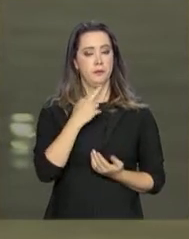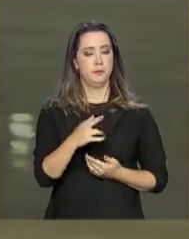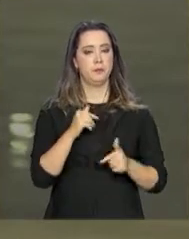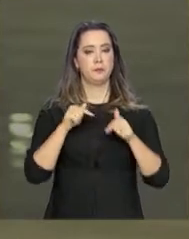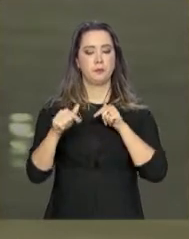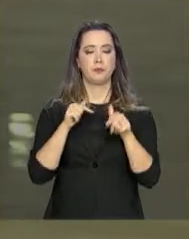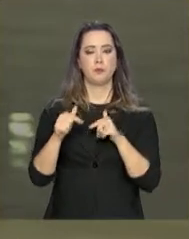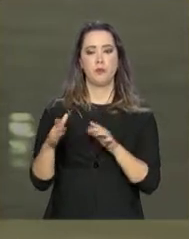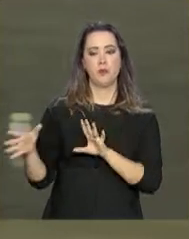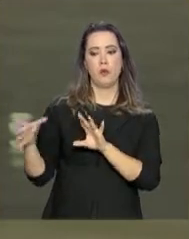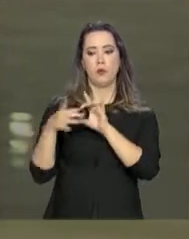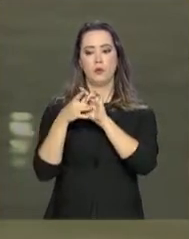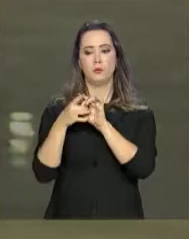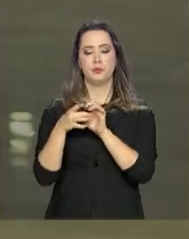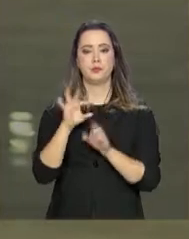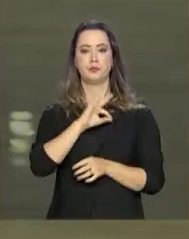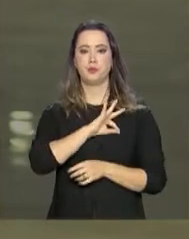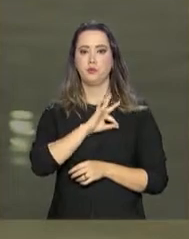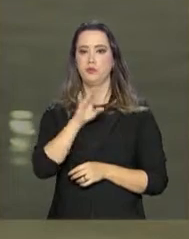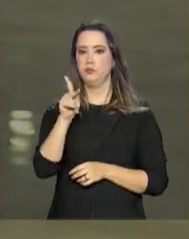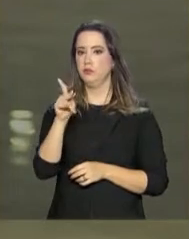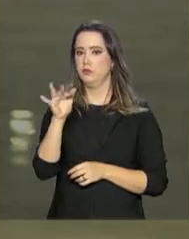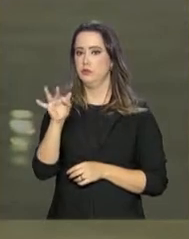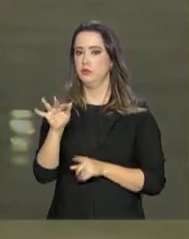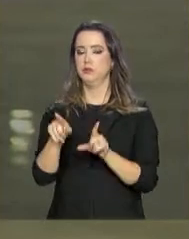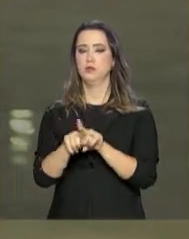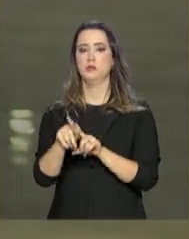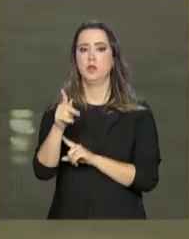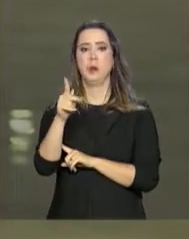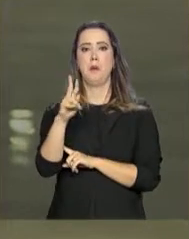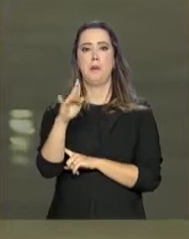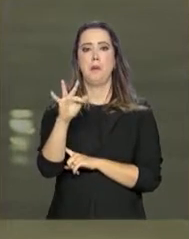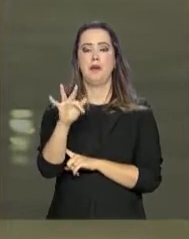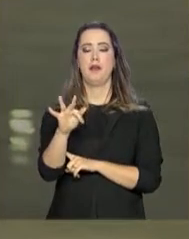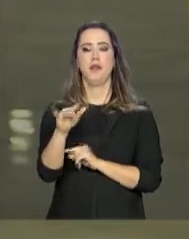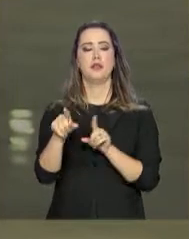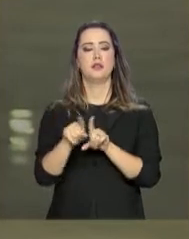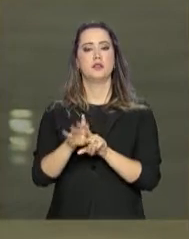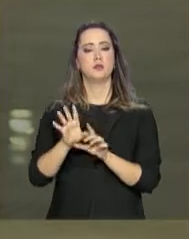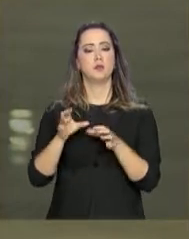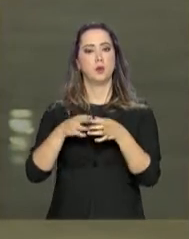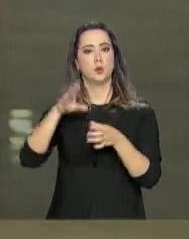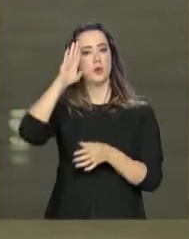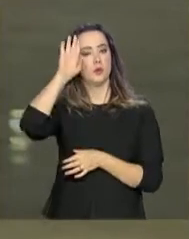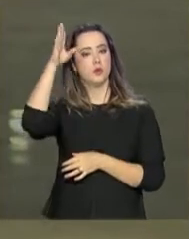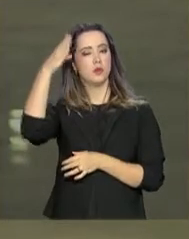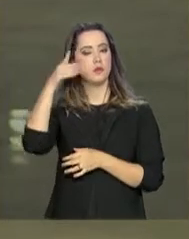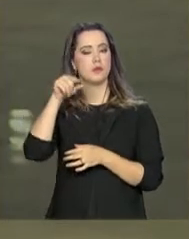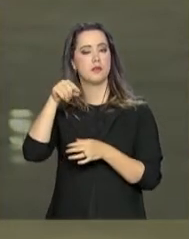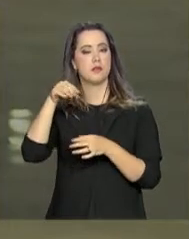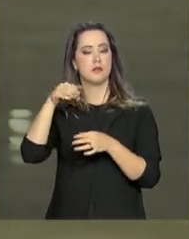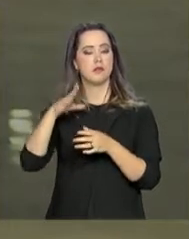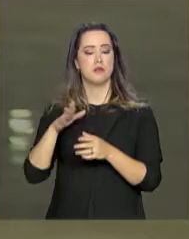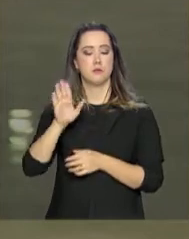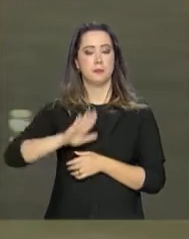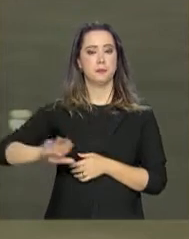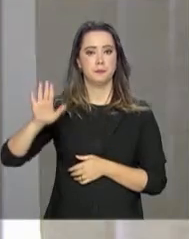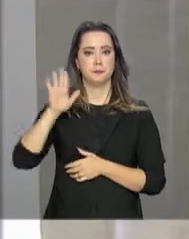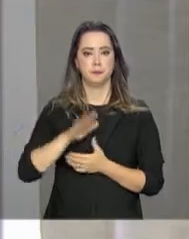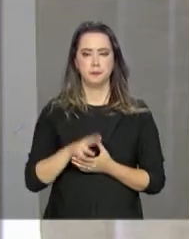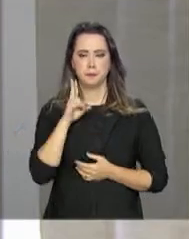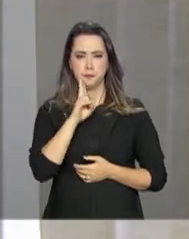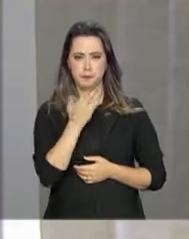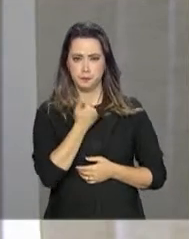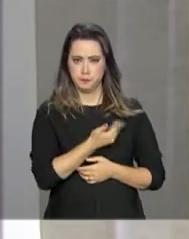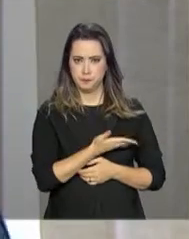ações articuladas entre a polícia federal rodoviária federal ea força nacional vamos ver o que disse o ministro